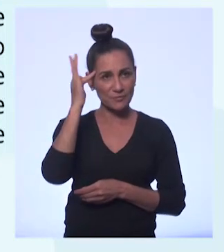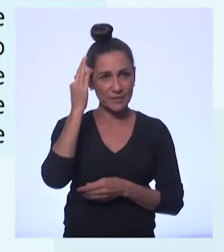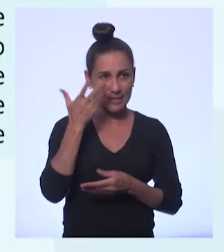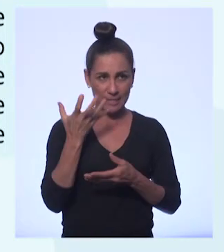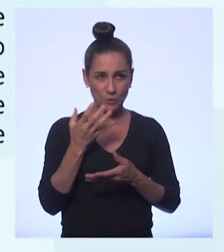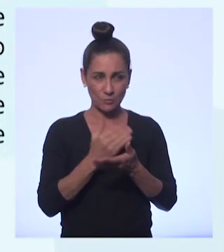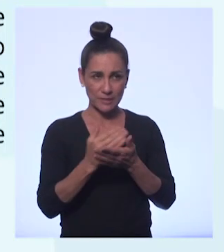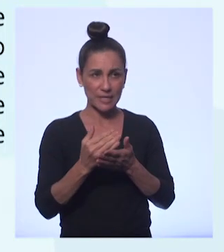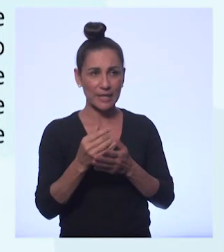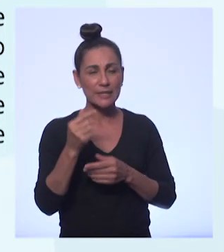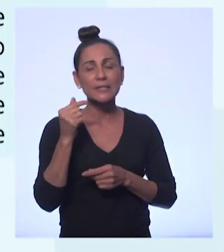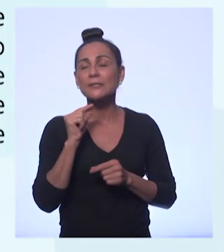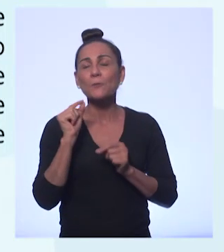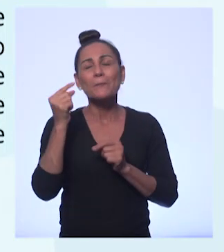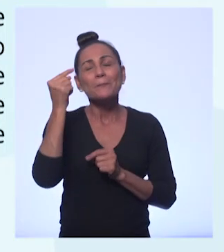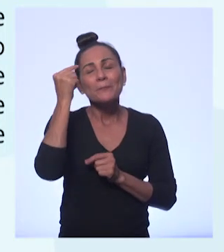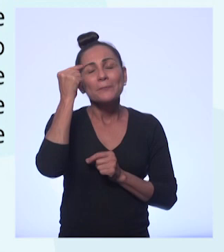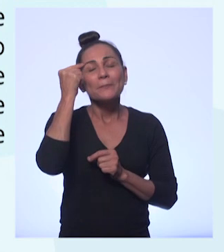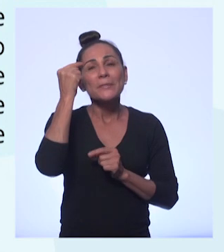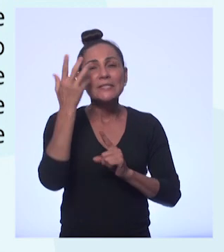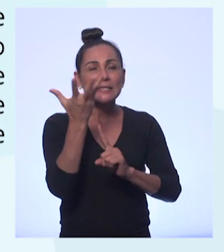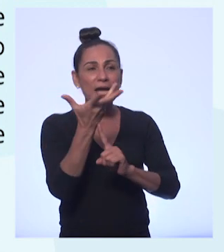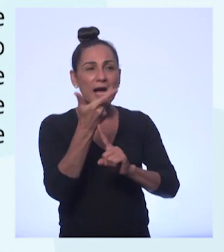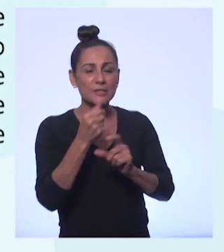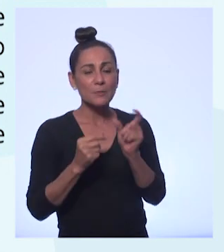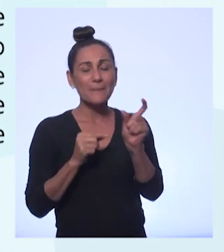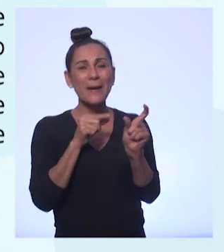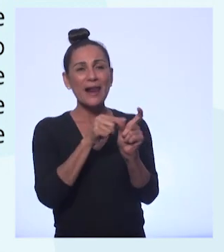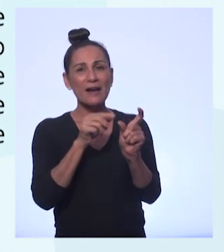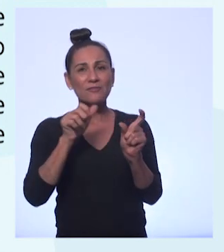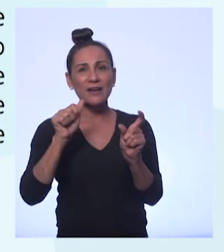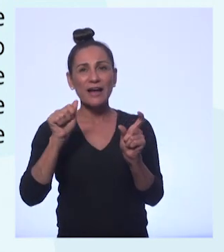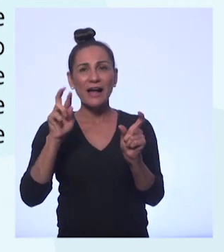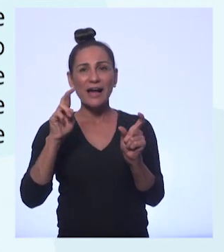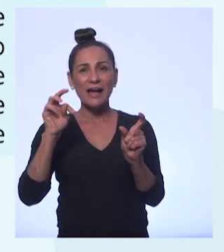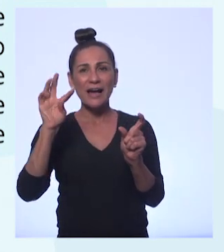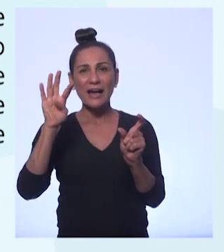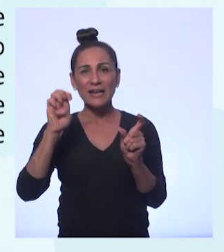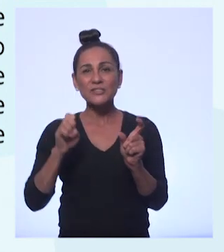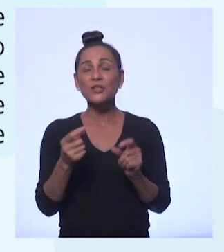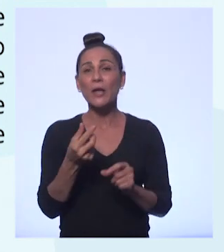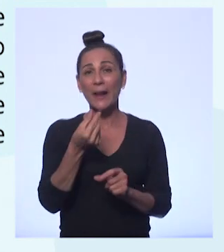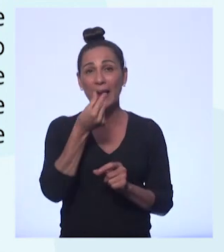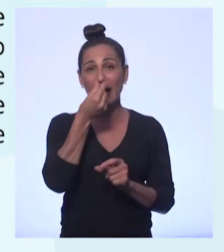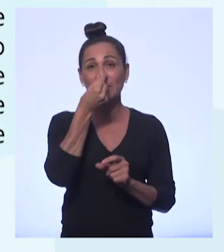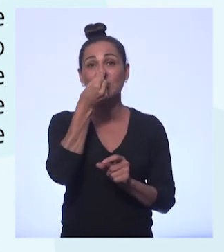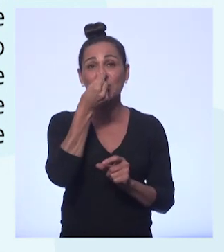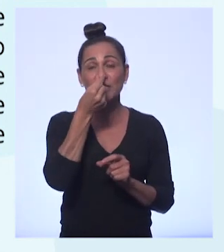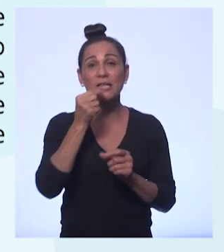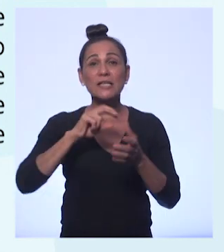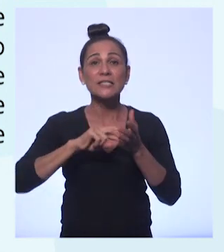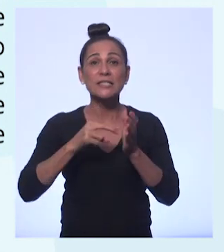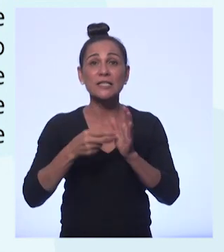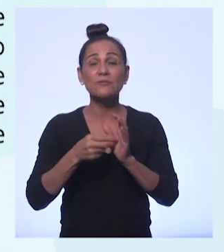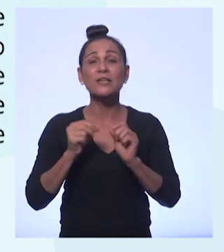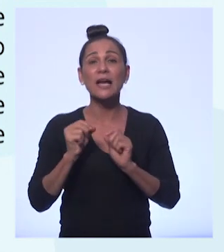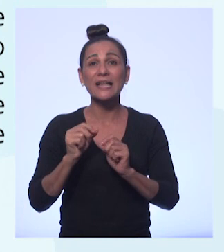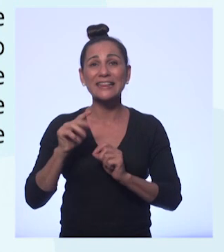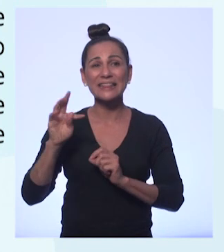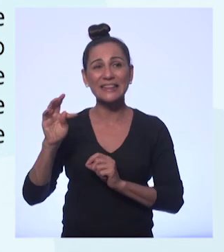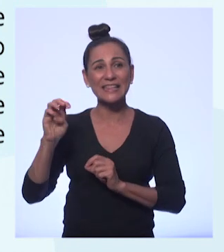embora. Pensando a arte. Então, a palavra arte deriva do latim ars, sinônima do grego